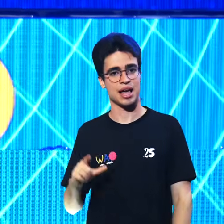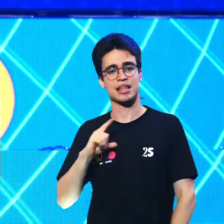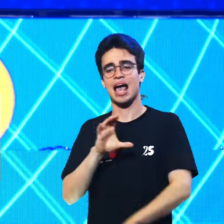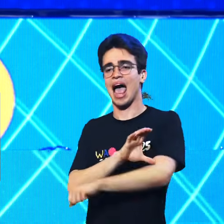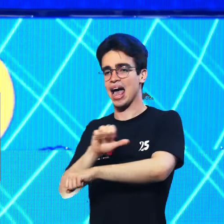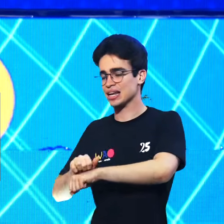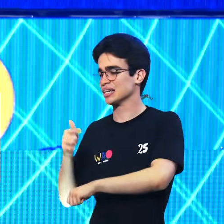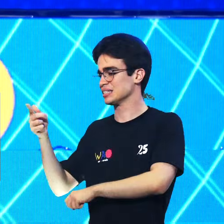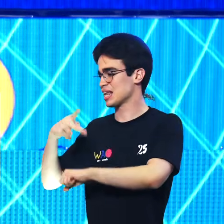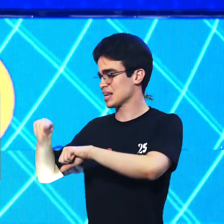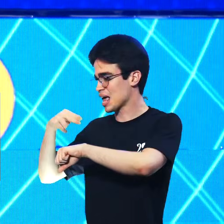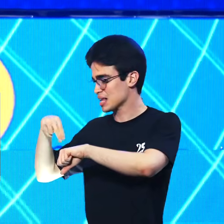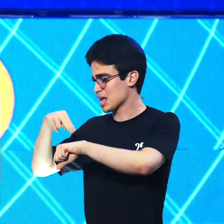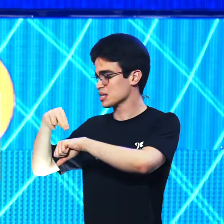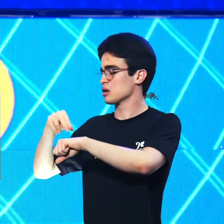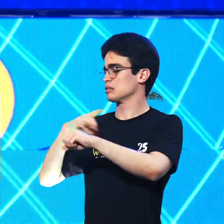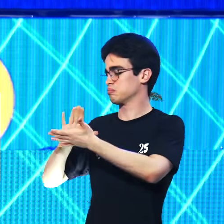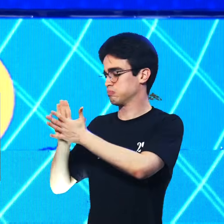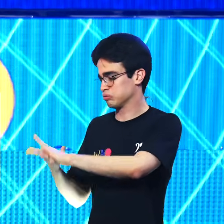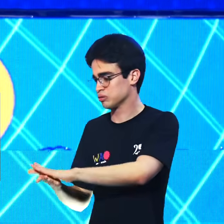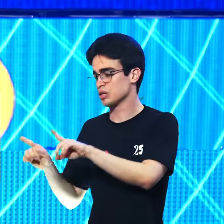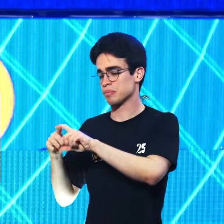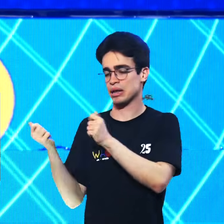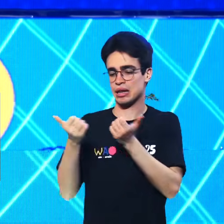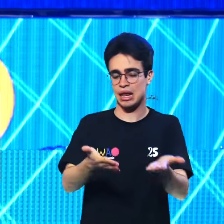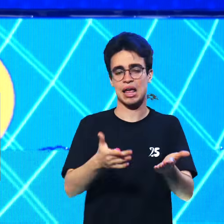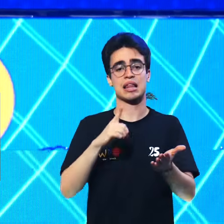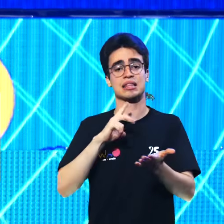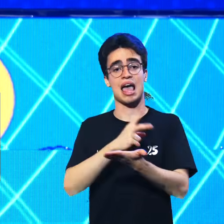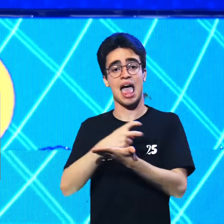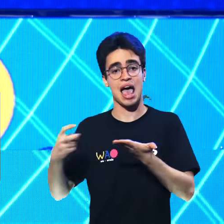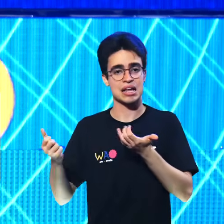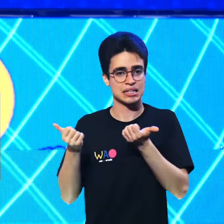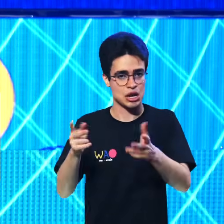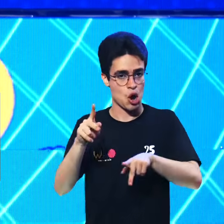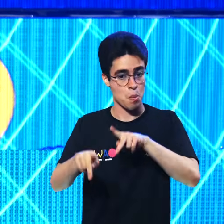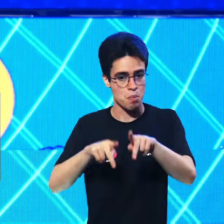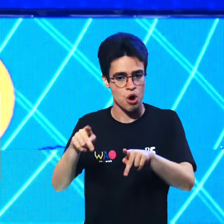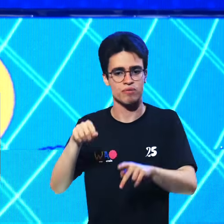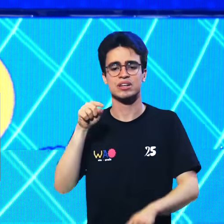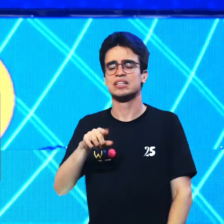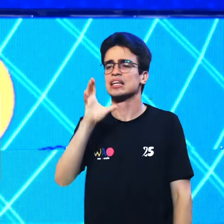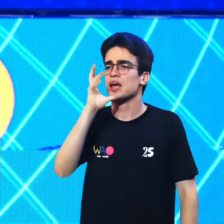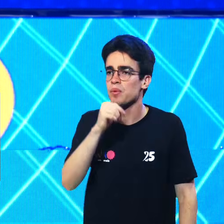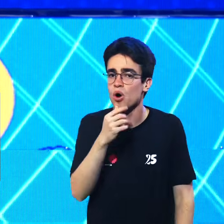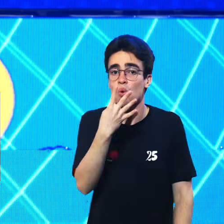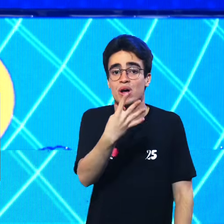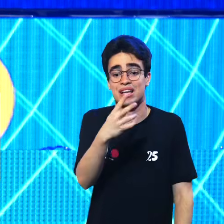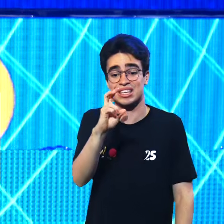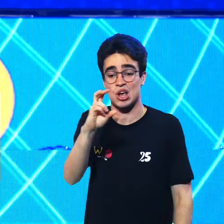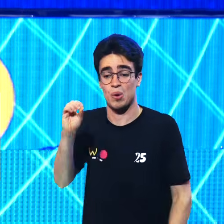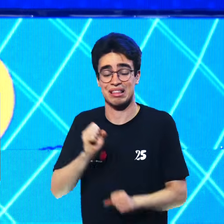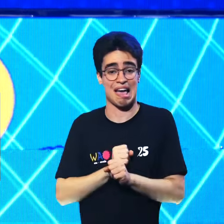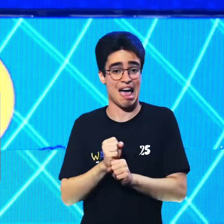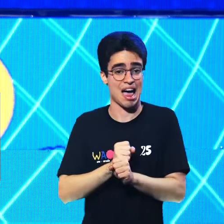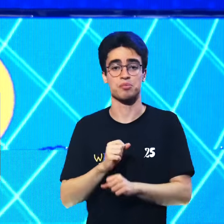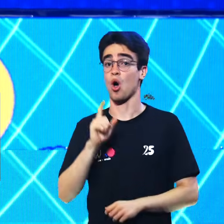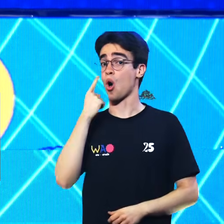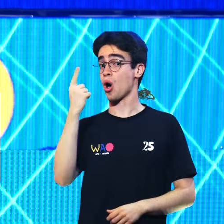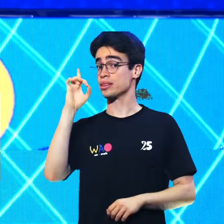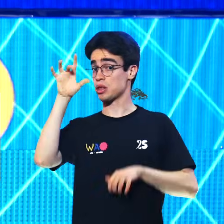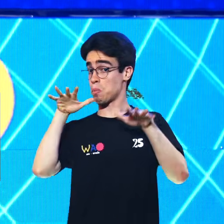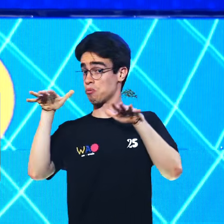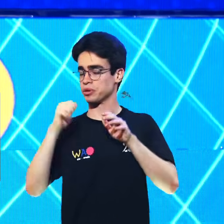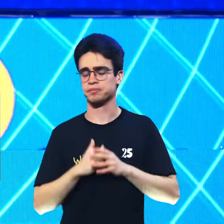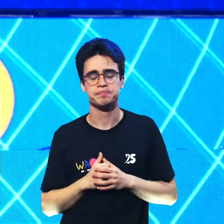deu a terra delas como herança ao seu povo. Tudo isso levou cerca de 450 anos, o movimento de Deus. Depois disso,